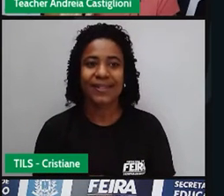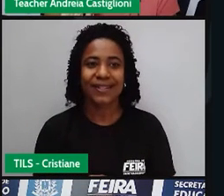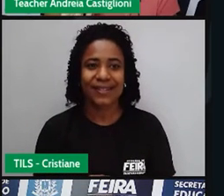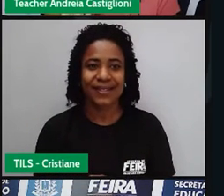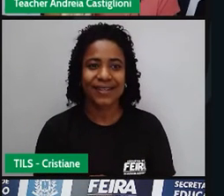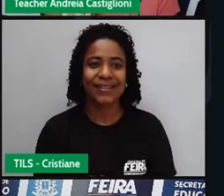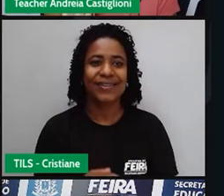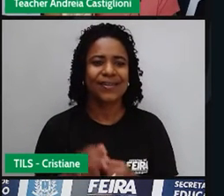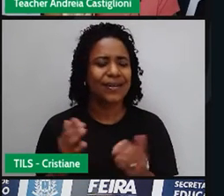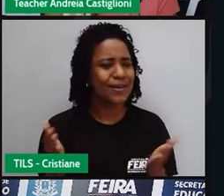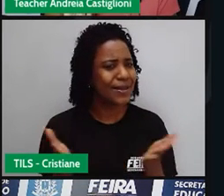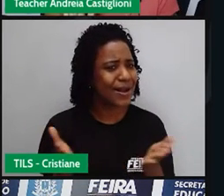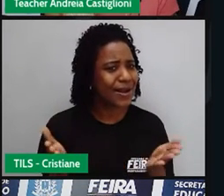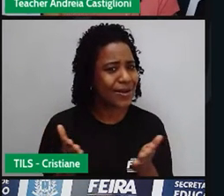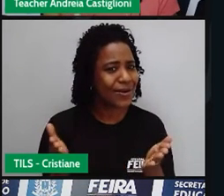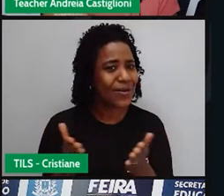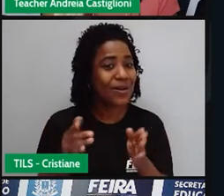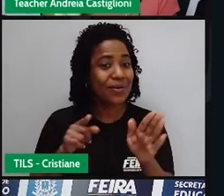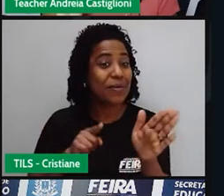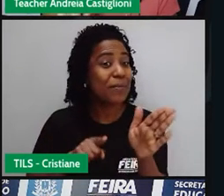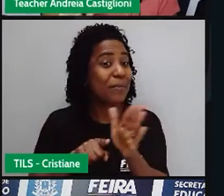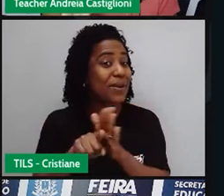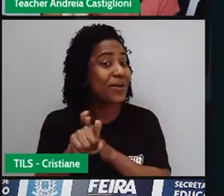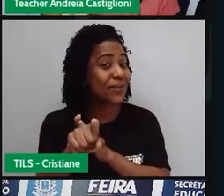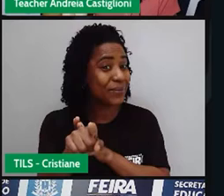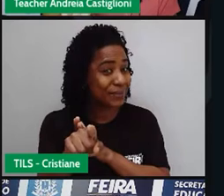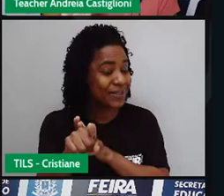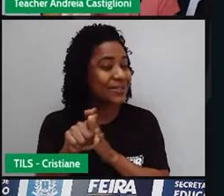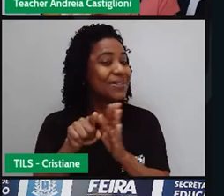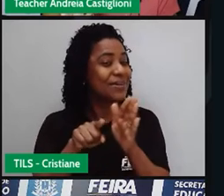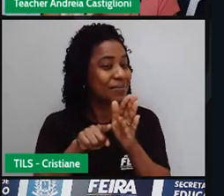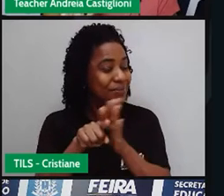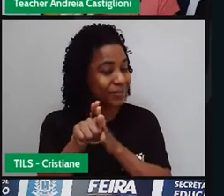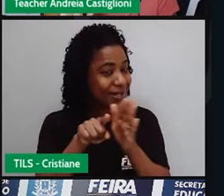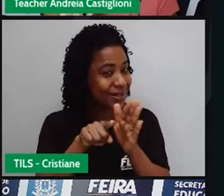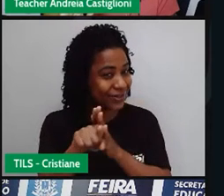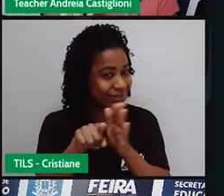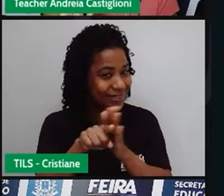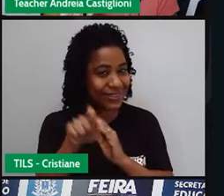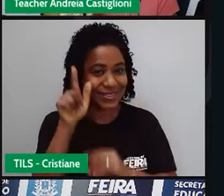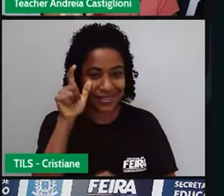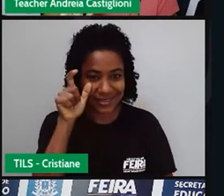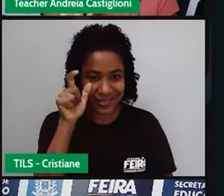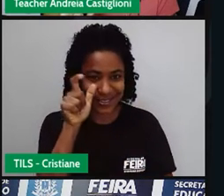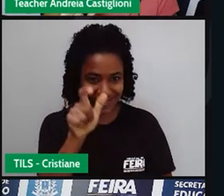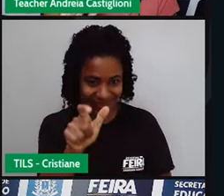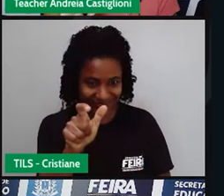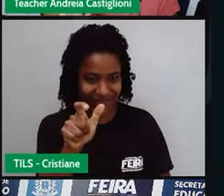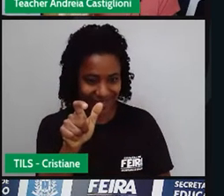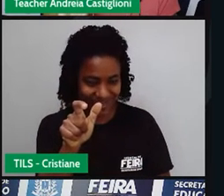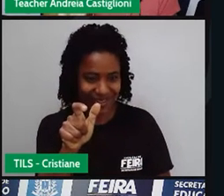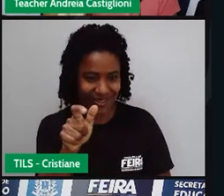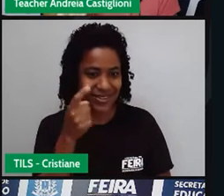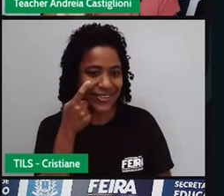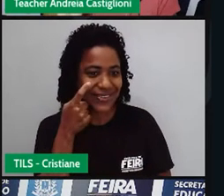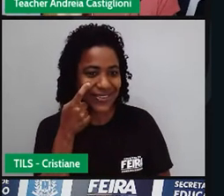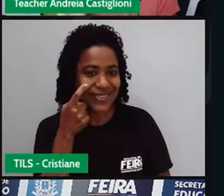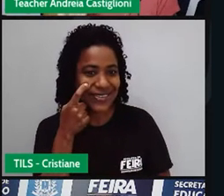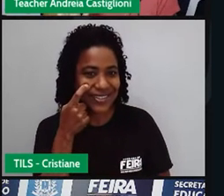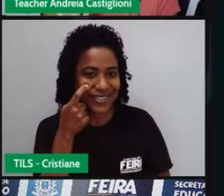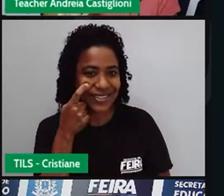aqui né uma pelinha aquela perguntinha É bem interessante para ser feita com vocês